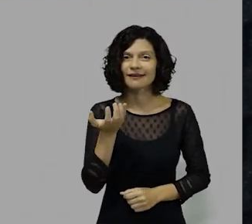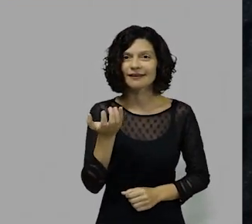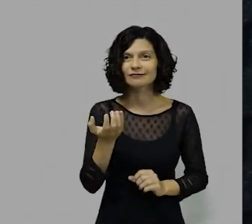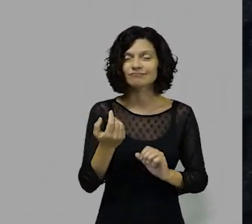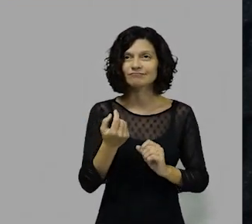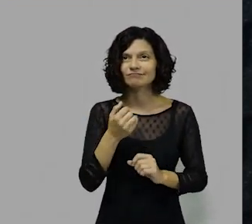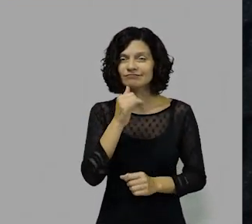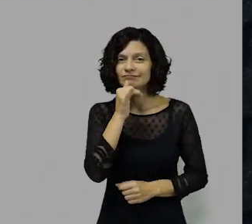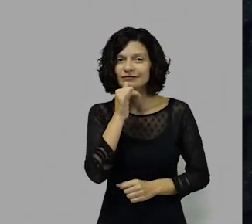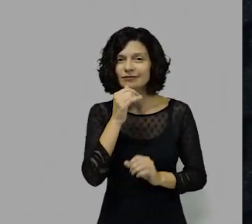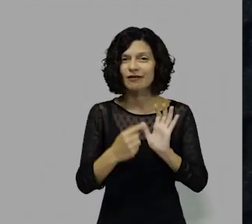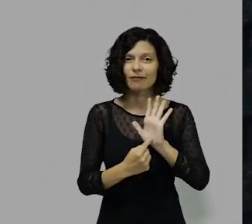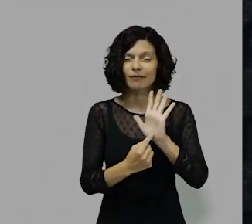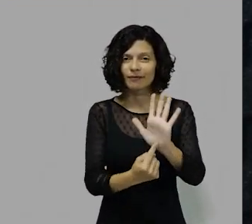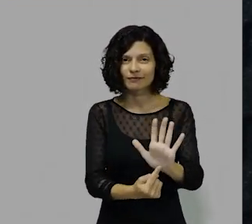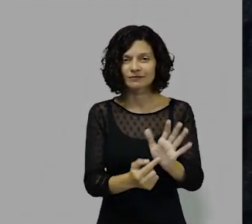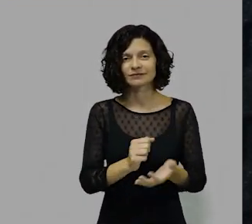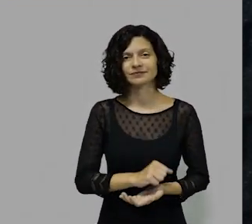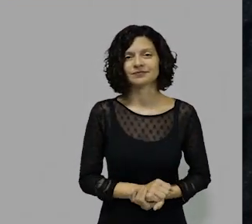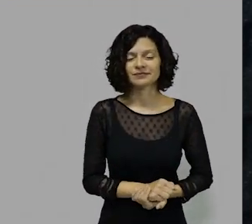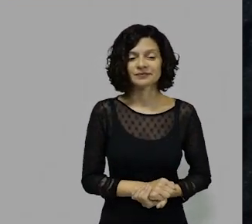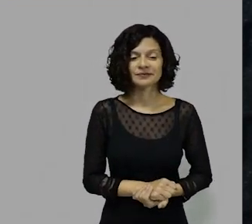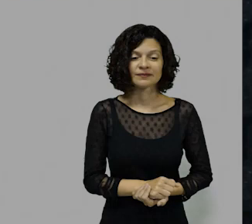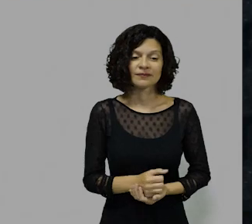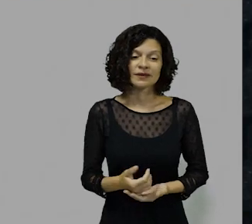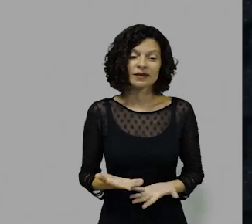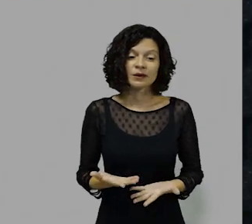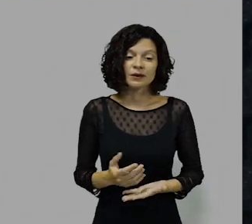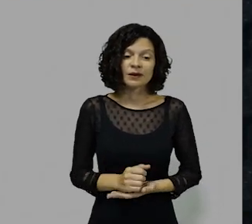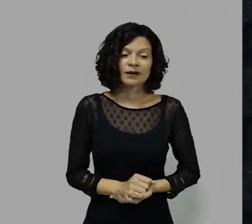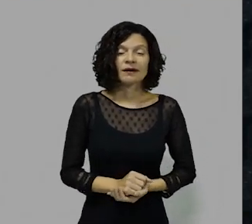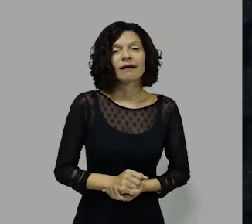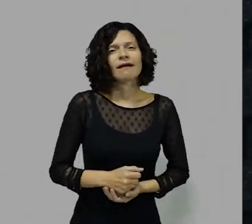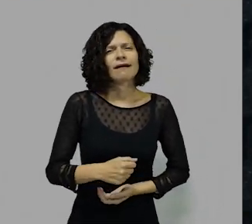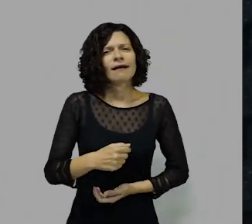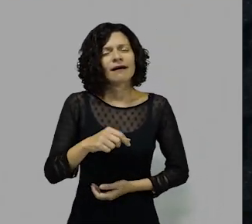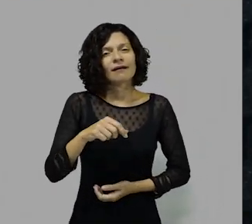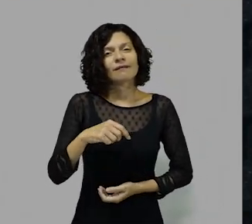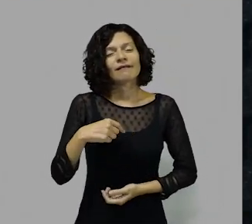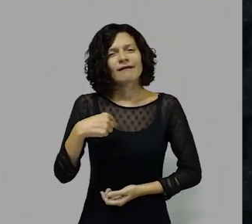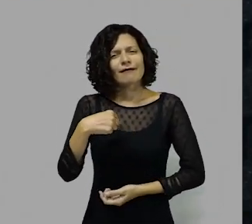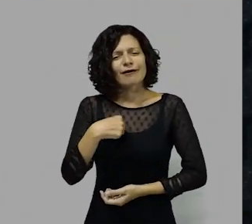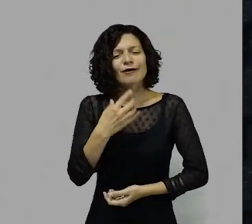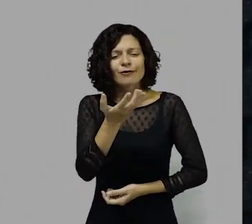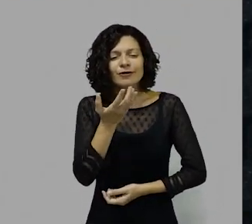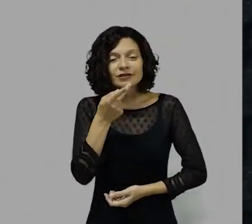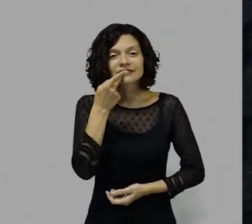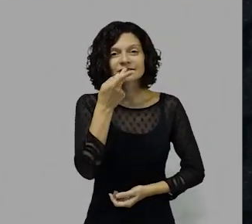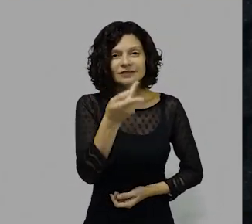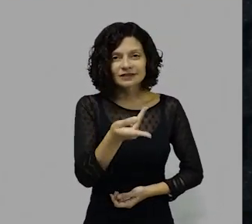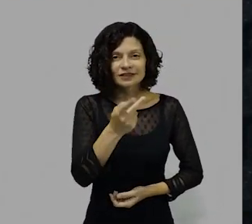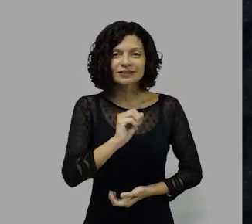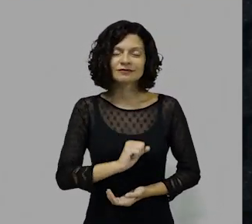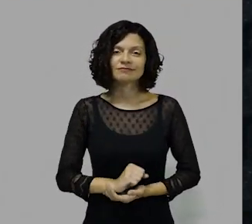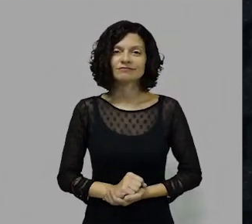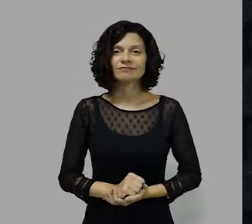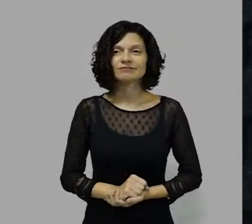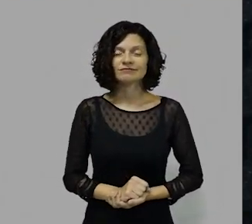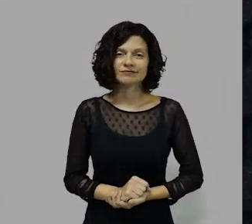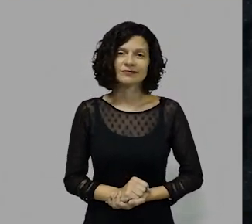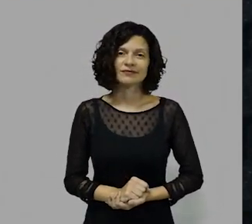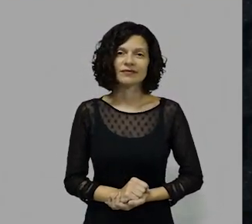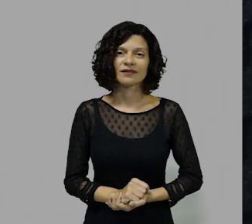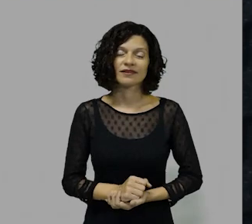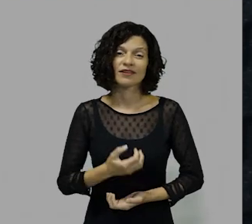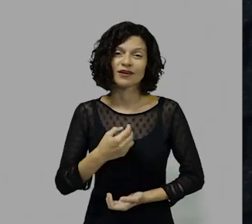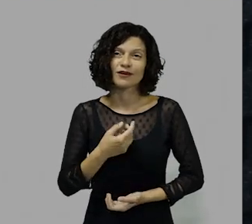um exemplo, tá? I mean, eu quis dizer. I say, eu digo. Também pode